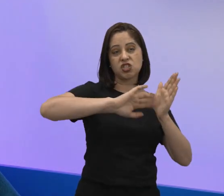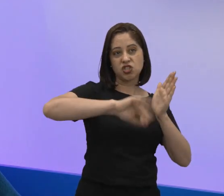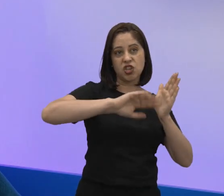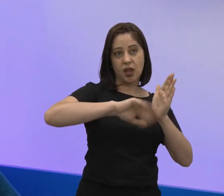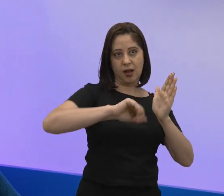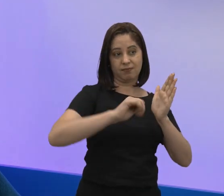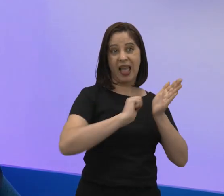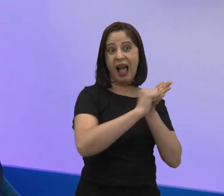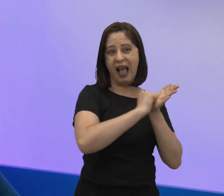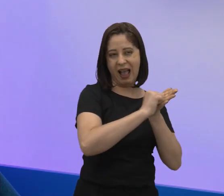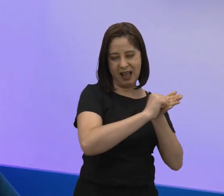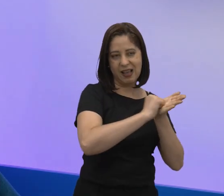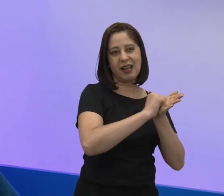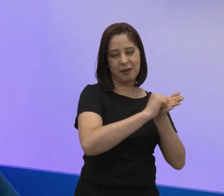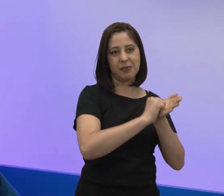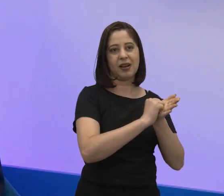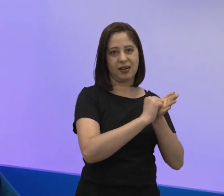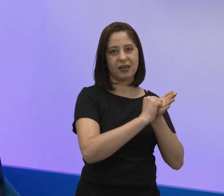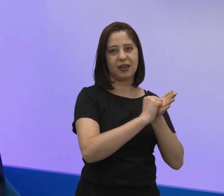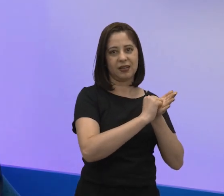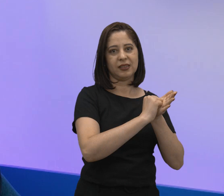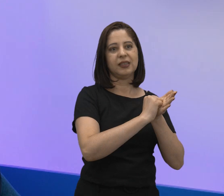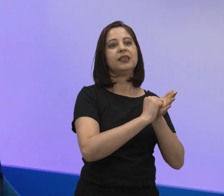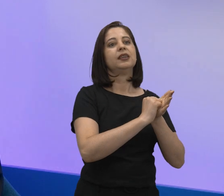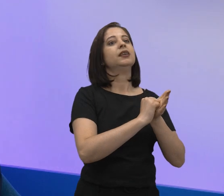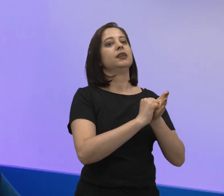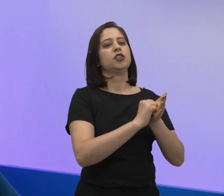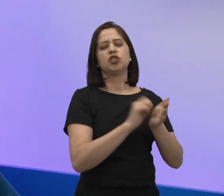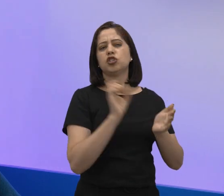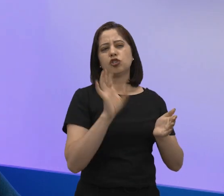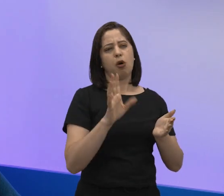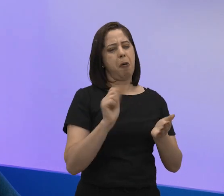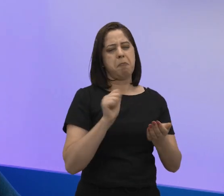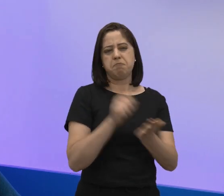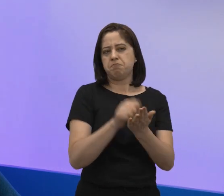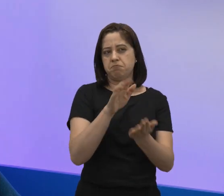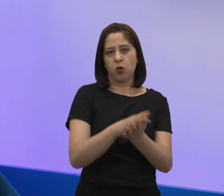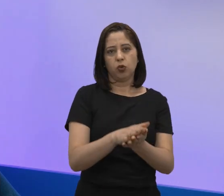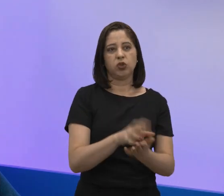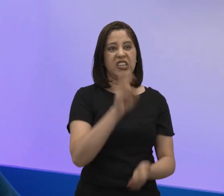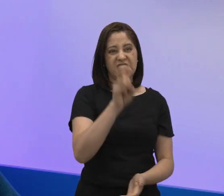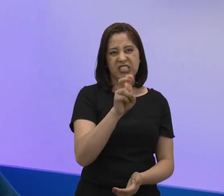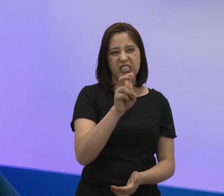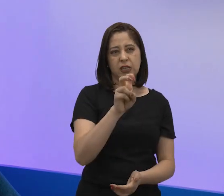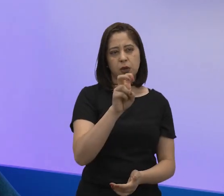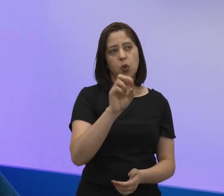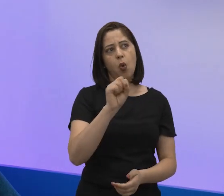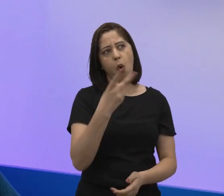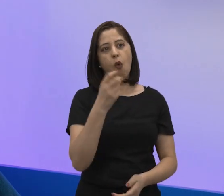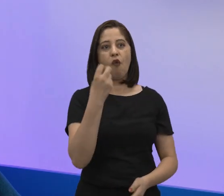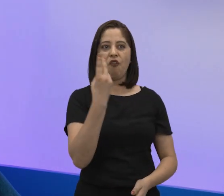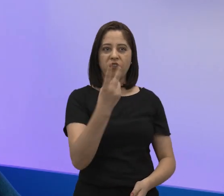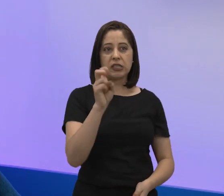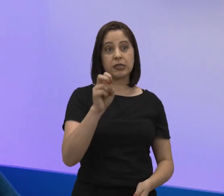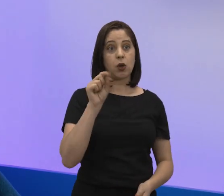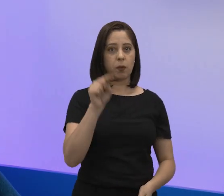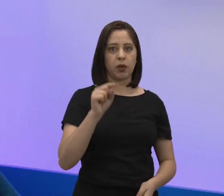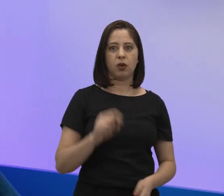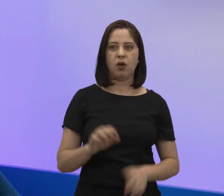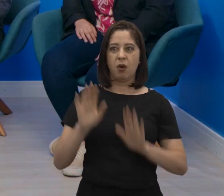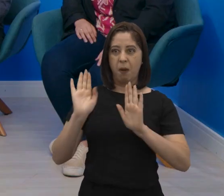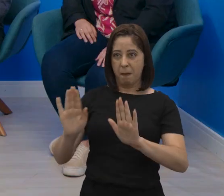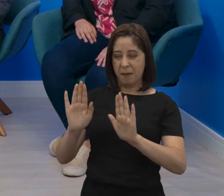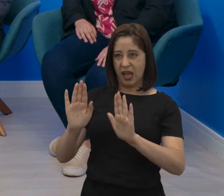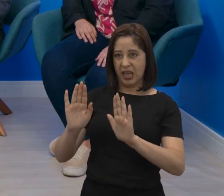essa notificação, aí no momento seguinte ele é sancionado com uma penalidade de multa, que pode ir de 5 a 25 mil reais. Mas sem